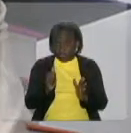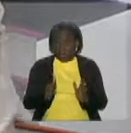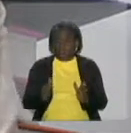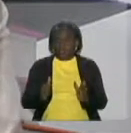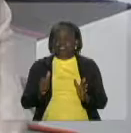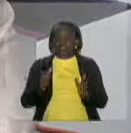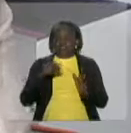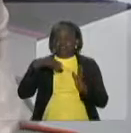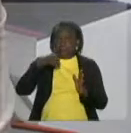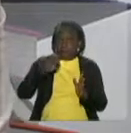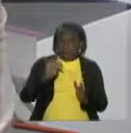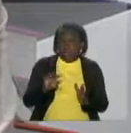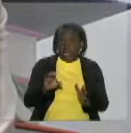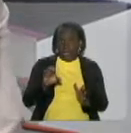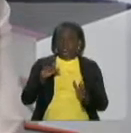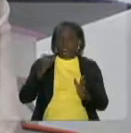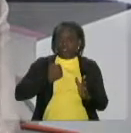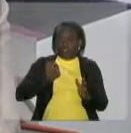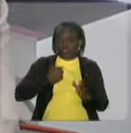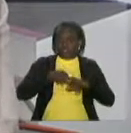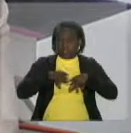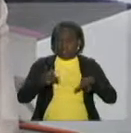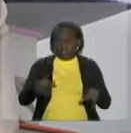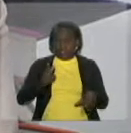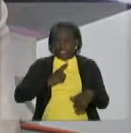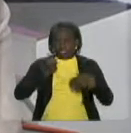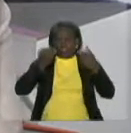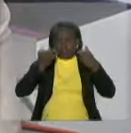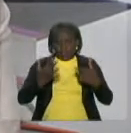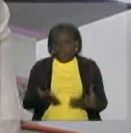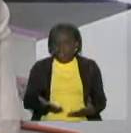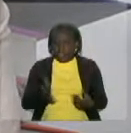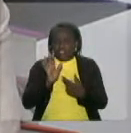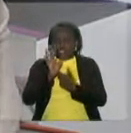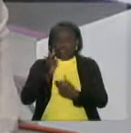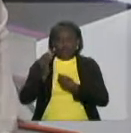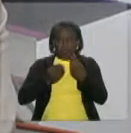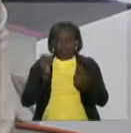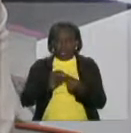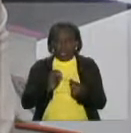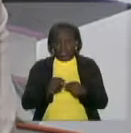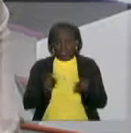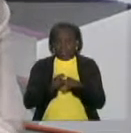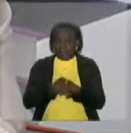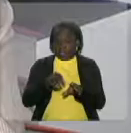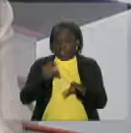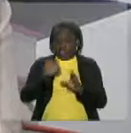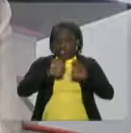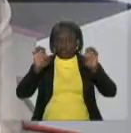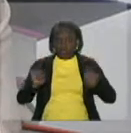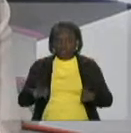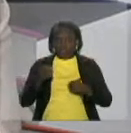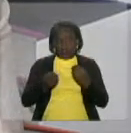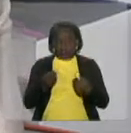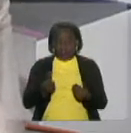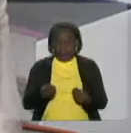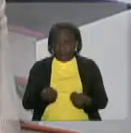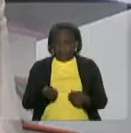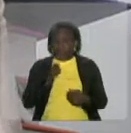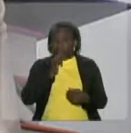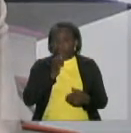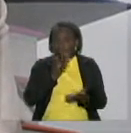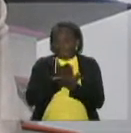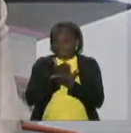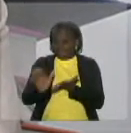exemplo, né, os pareceres do MEC, as notas técnicas, elas não só trazem, elas explicam, mostram como funcionam e como deve ser estruturado. Então, assim,